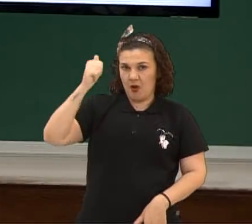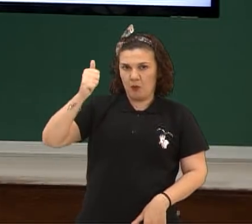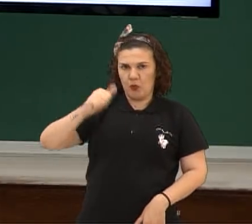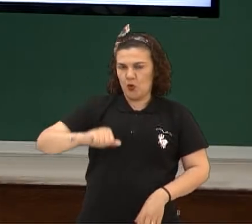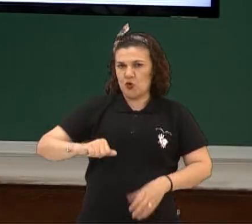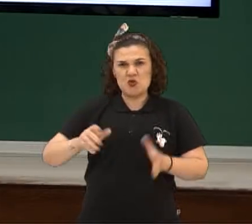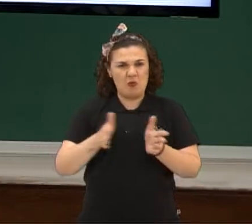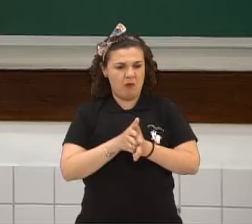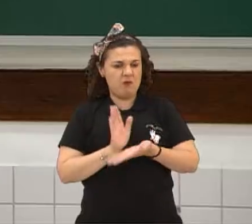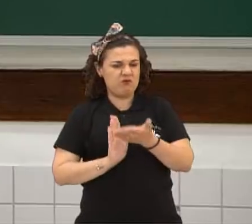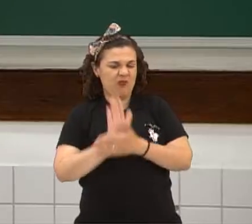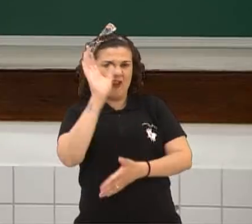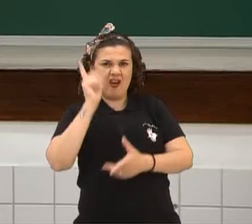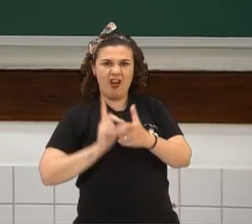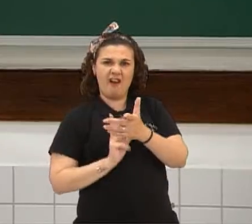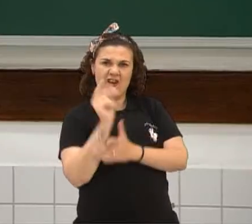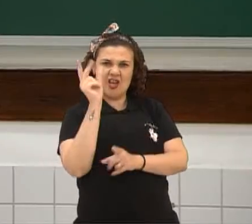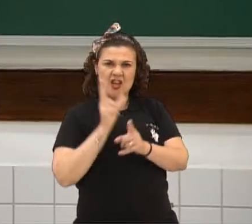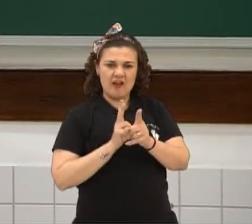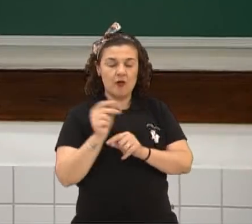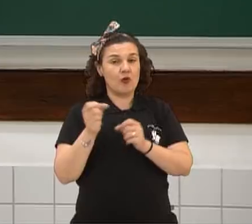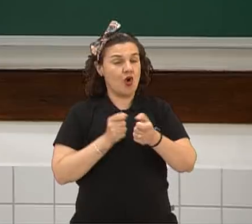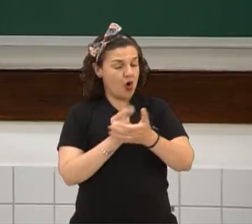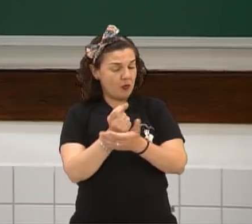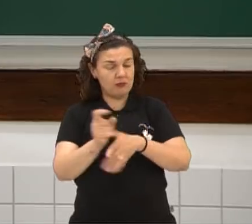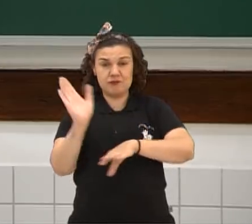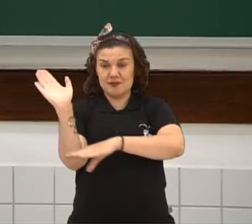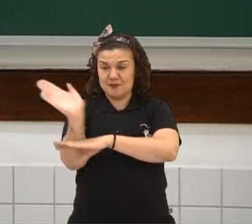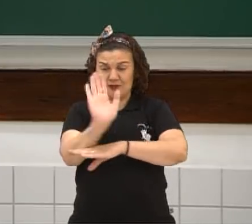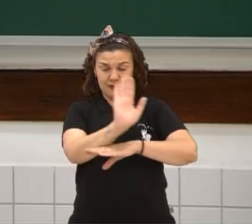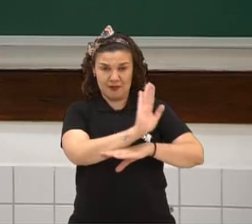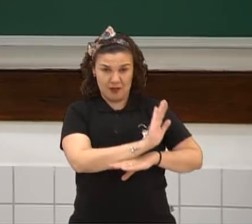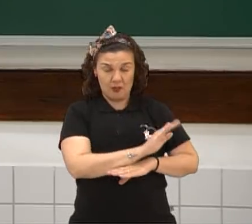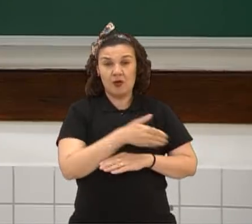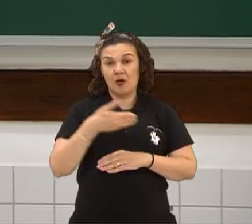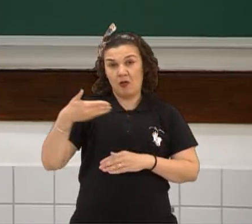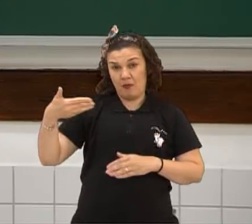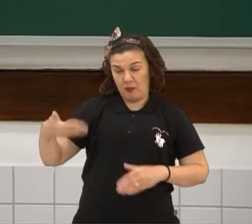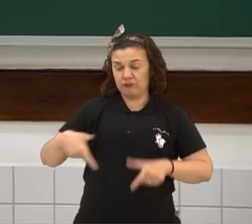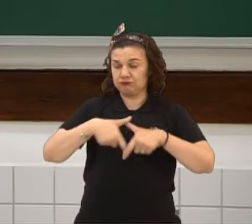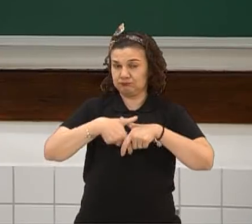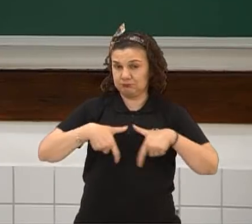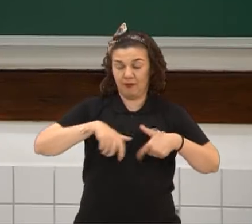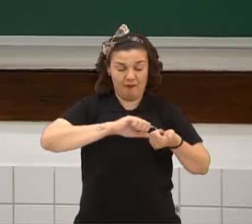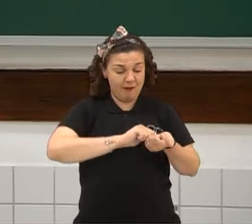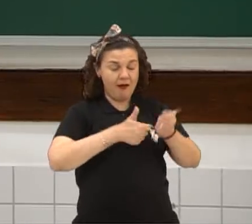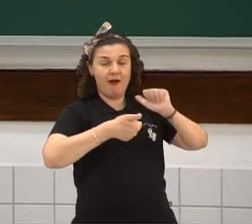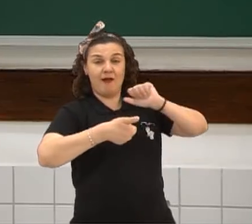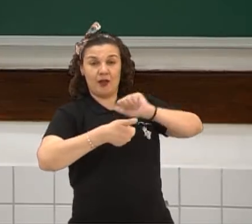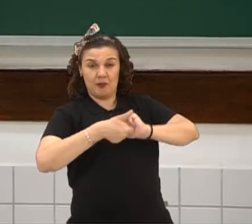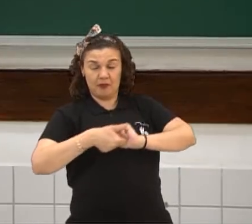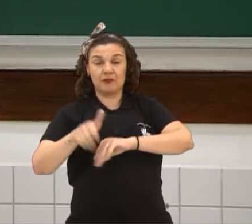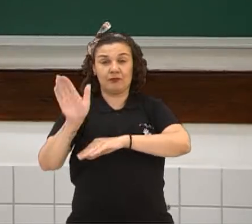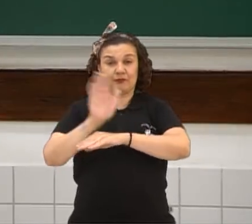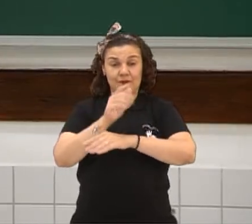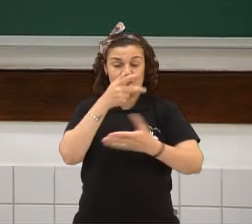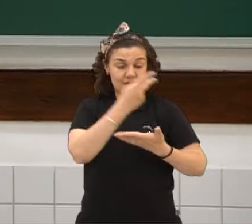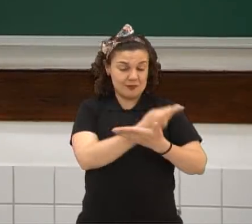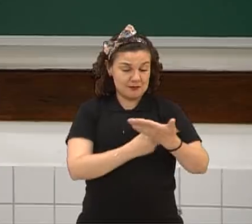bateu recordes e recordes de bilheteria, né, no cinema, que foi as adaptações dessas histórias em quadrinhos. Então temos